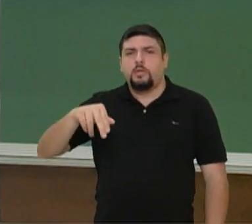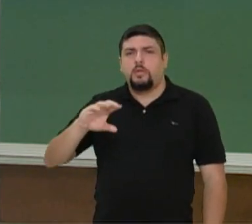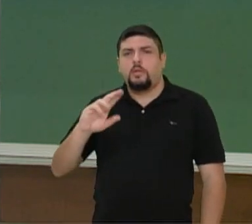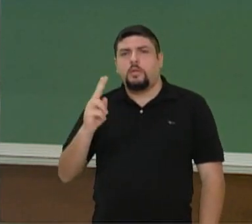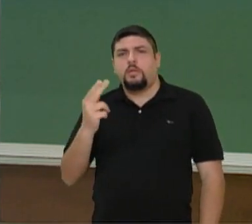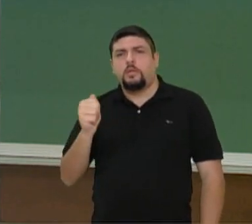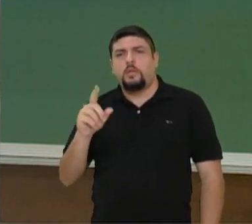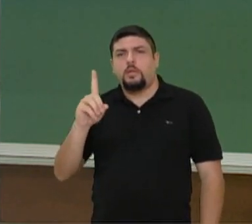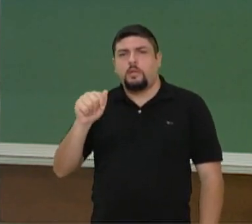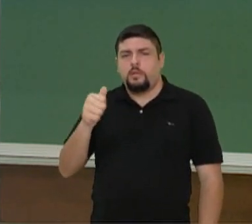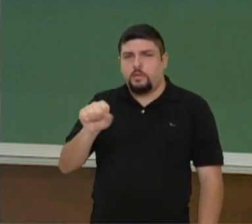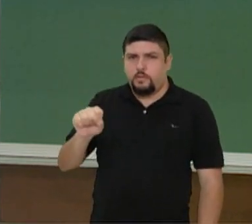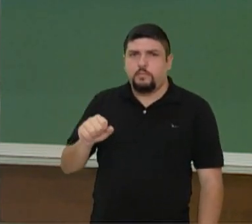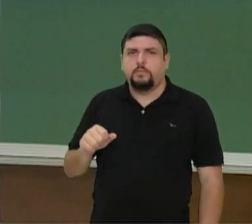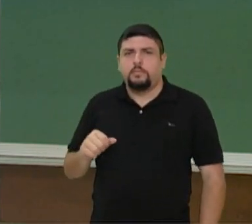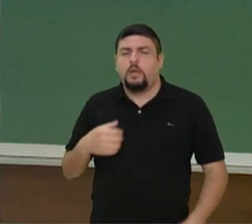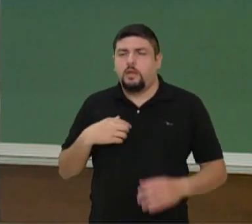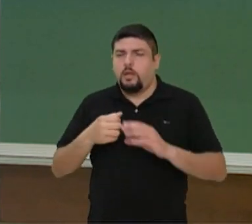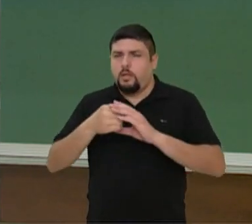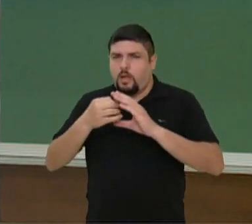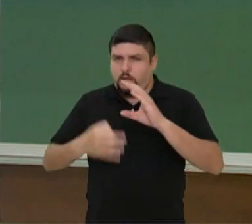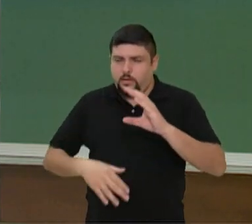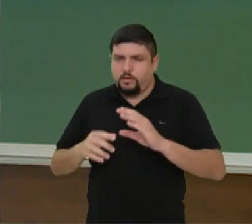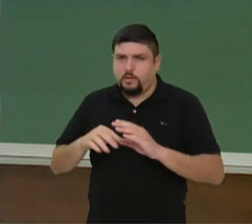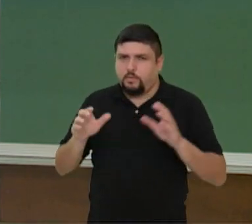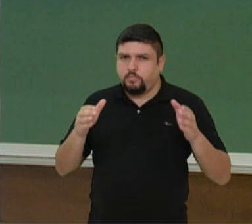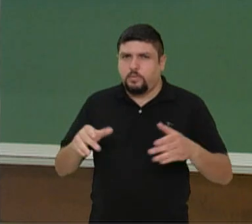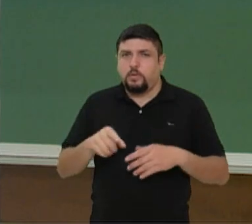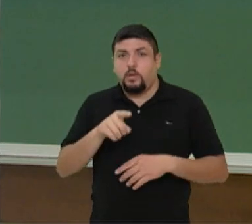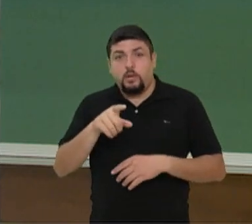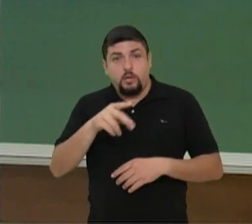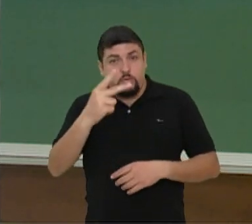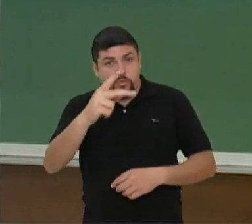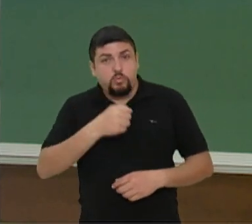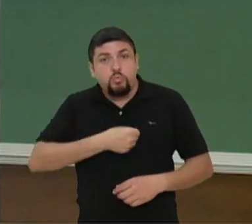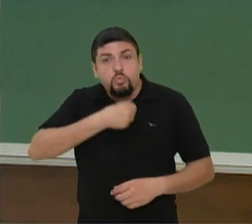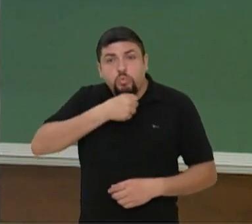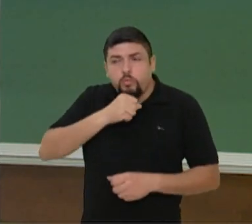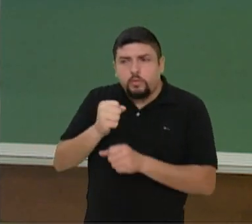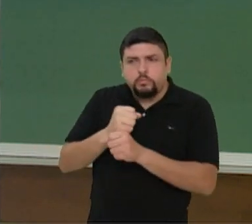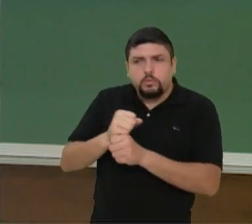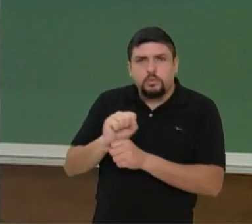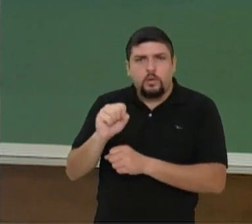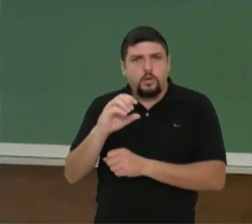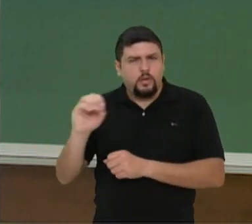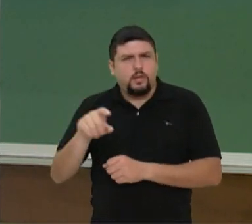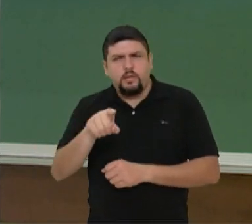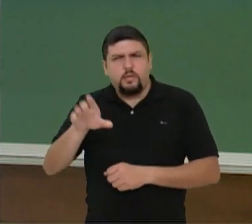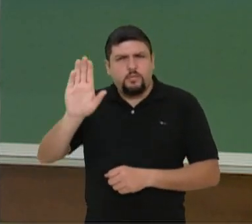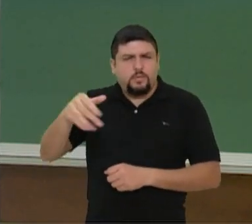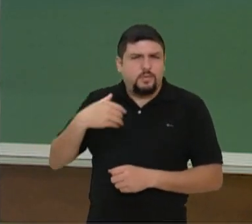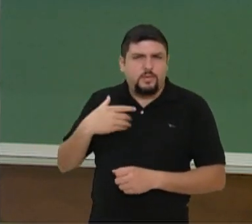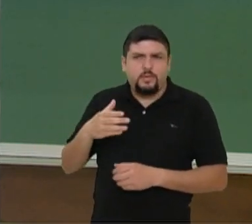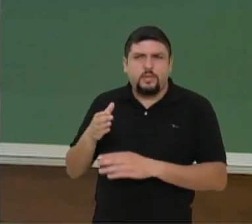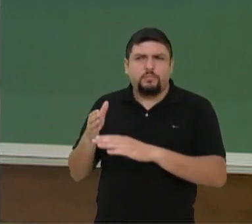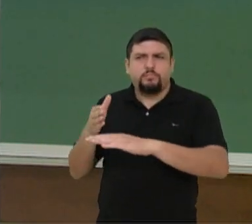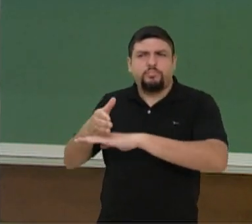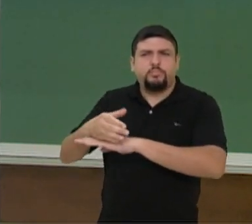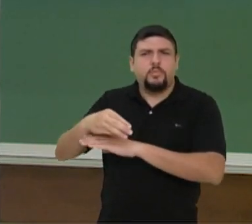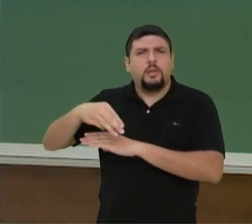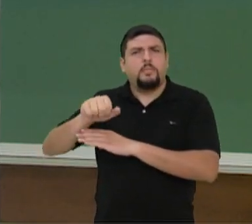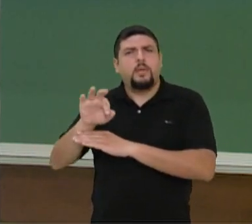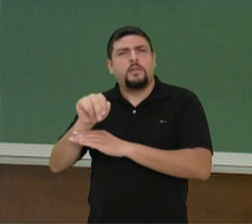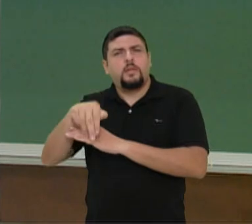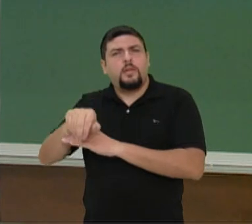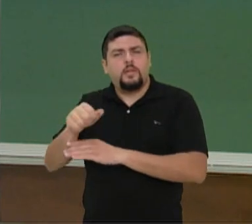características desse período. Se você tem aí o seu avô que viveu nos anos 80, pode perguntar para ele que ele deve ter ido a alguma matinê assistir essas comédias,